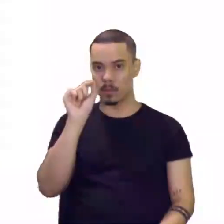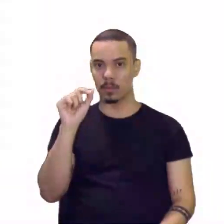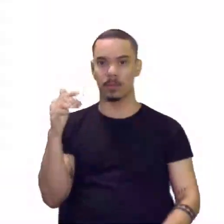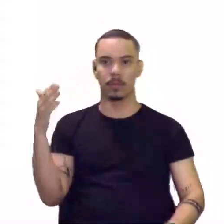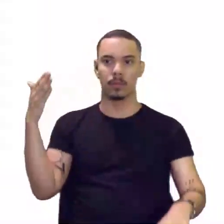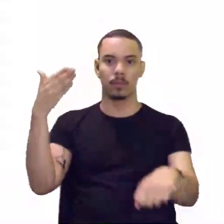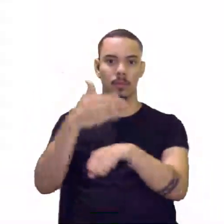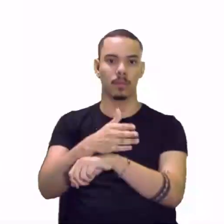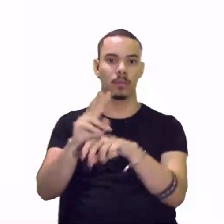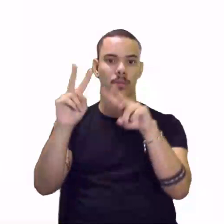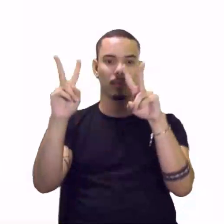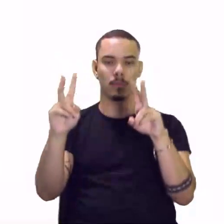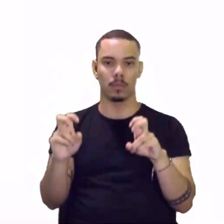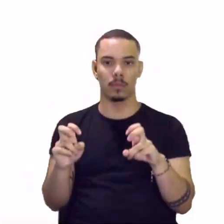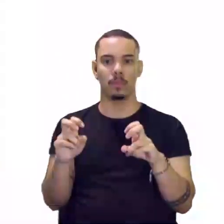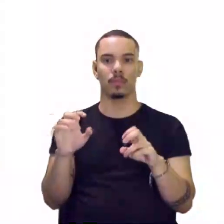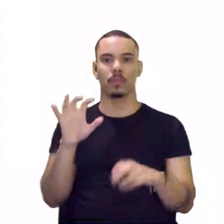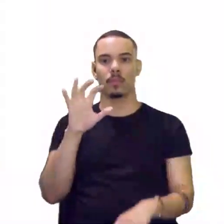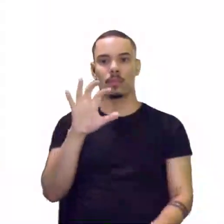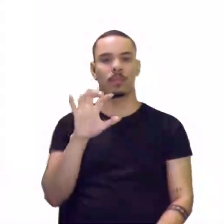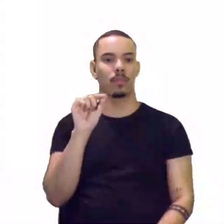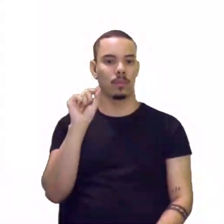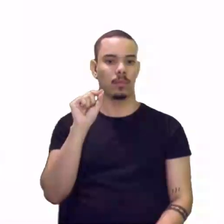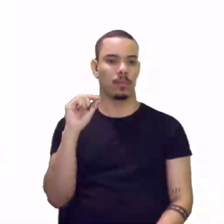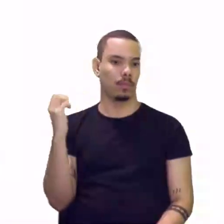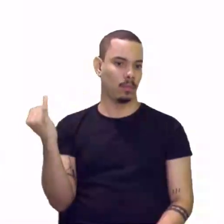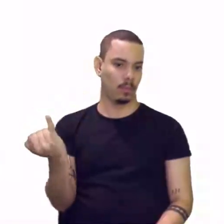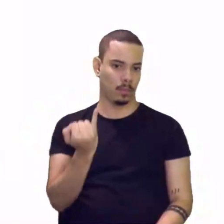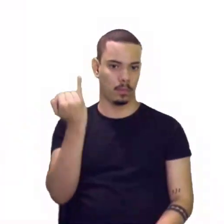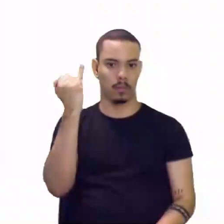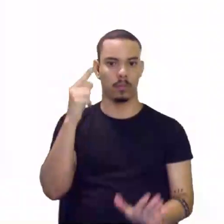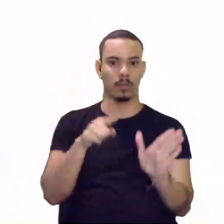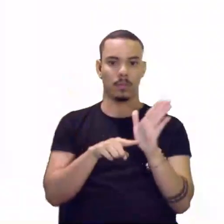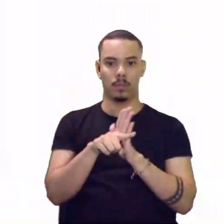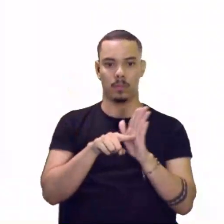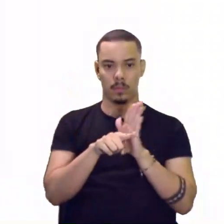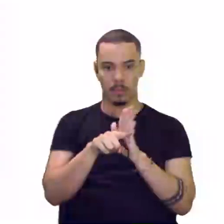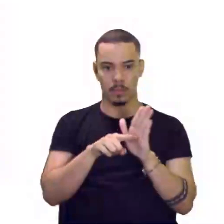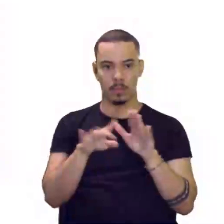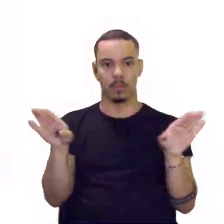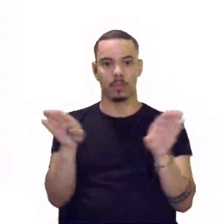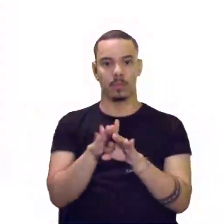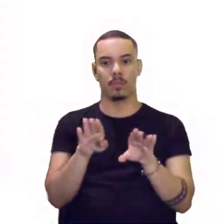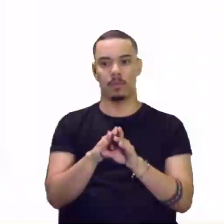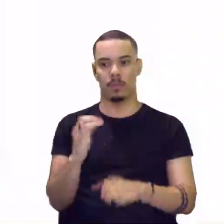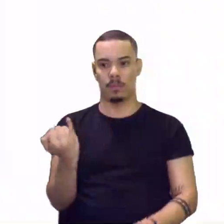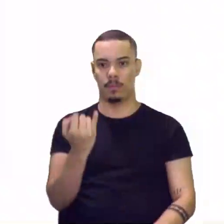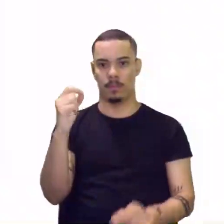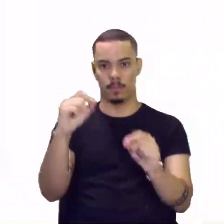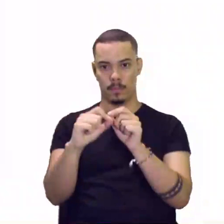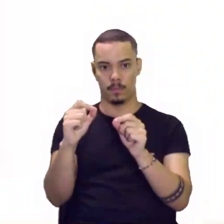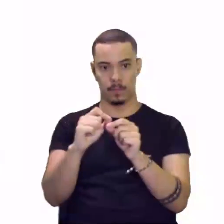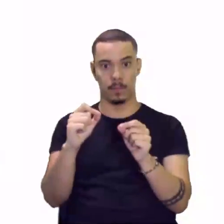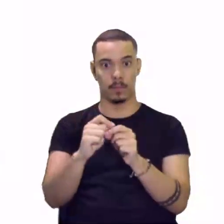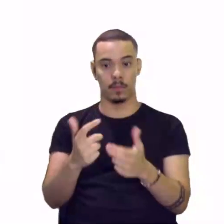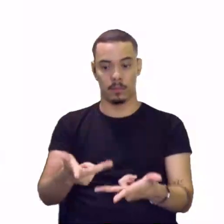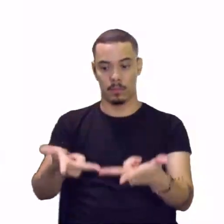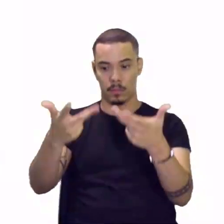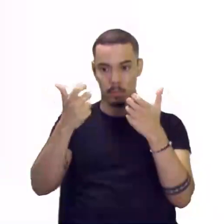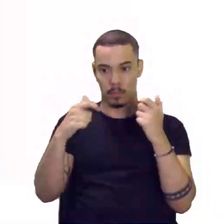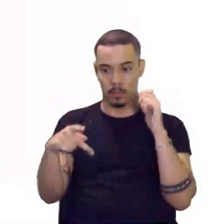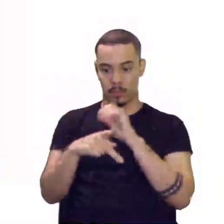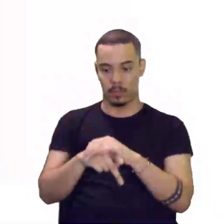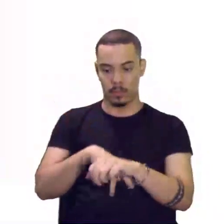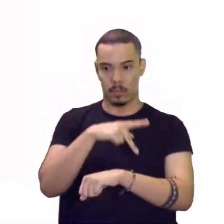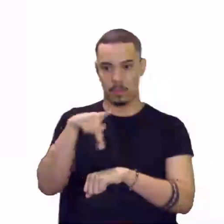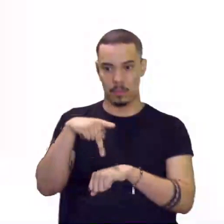aí na questão da regionalização a importância de pesquisar, a importância de fazer o levantamento sobre o meu país. E aí a